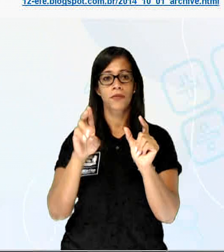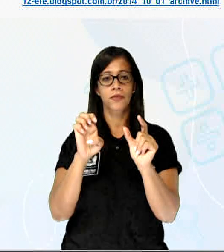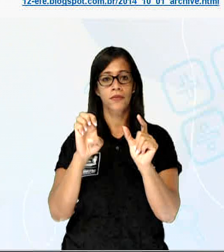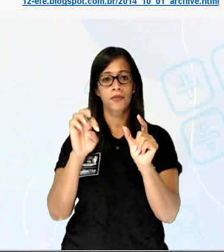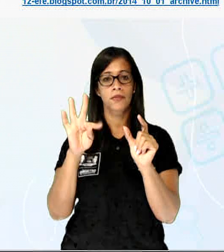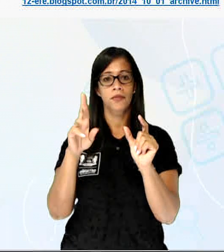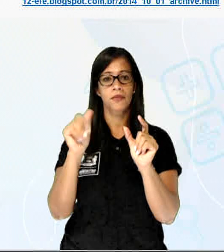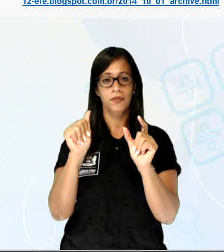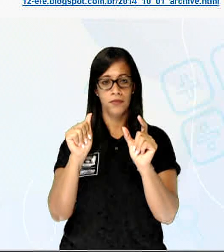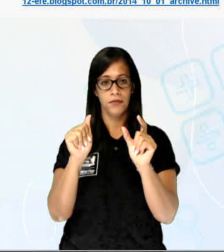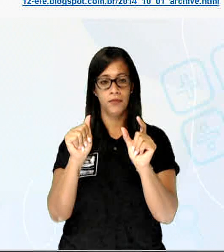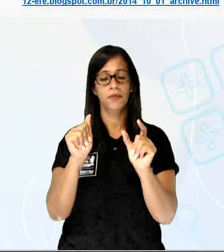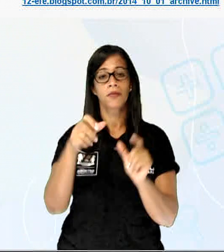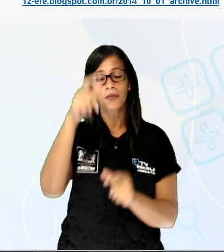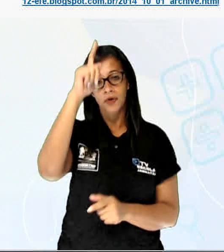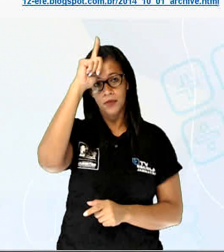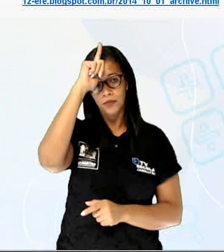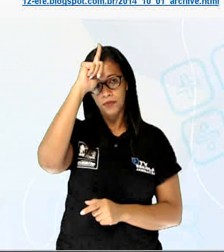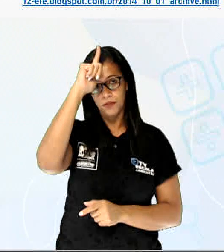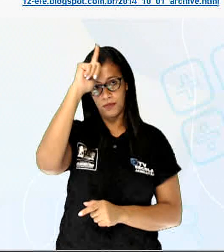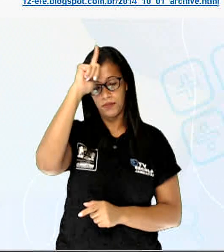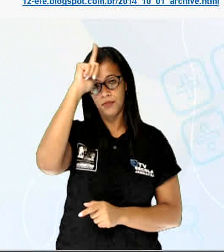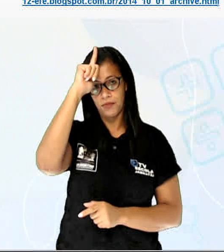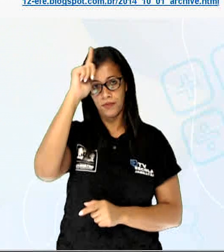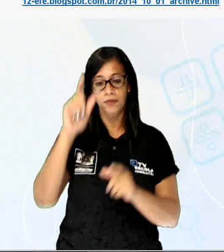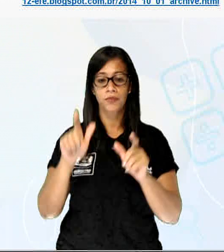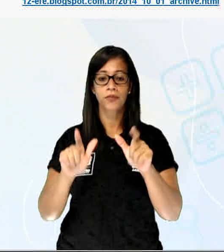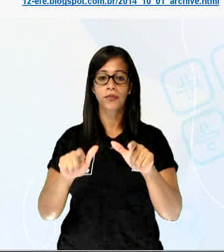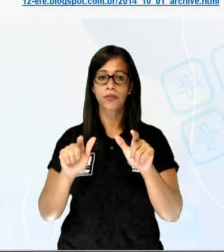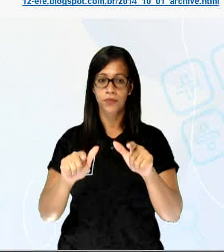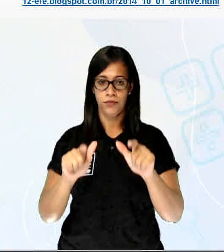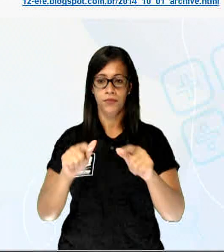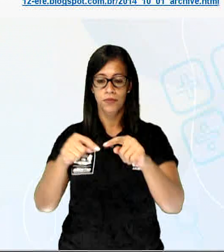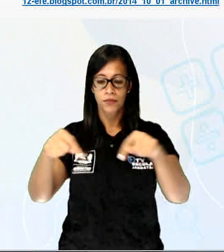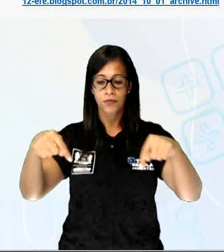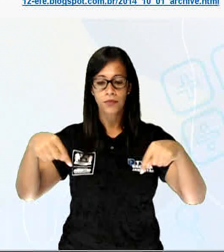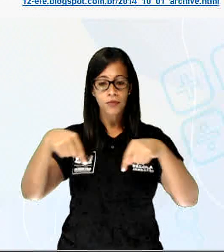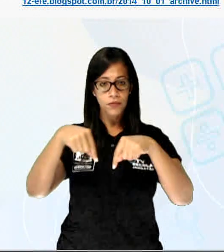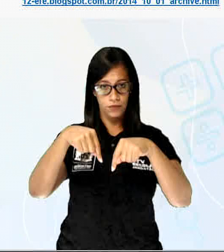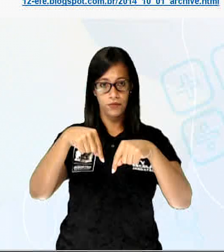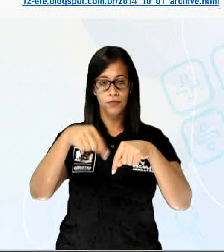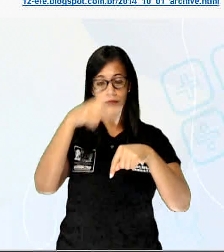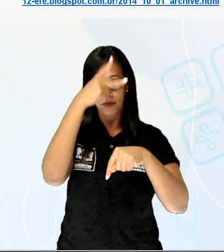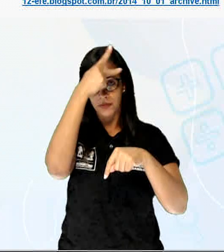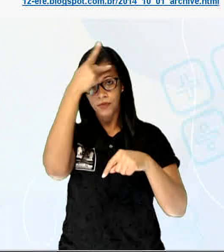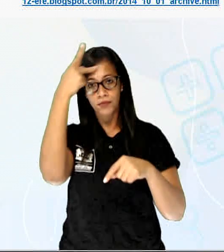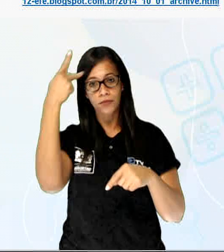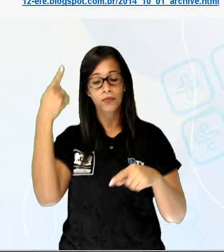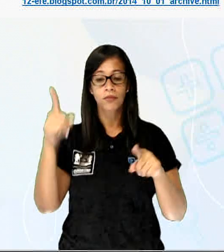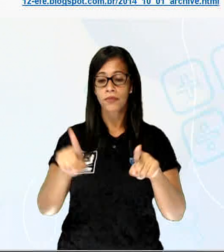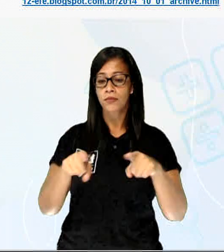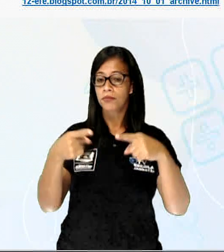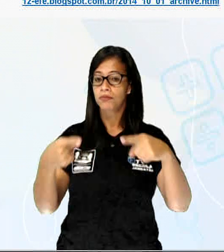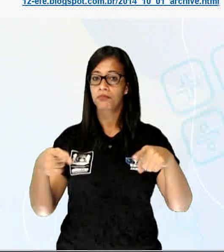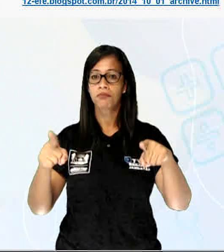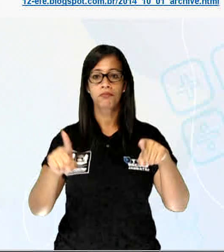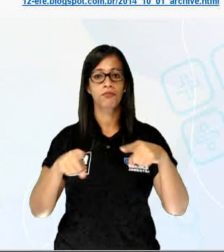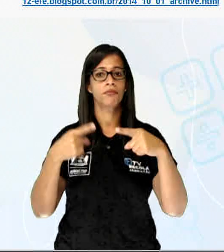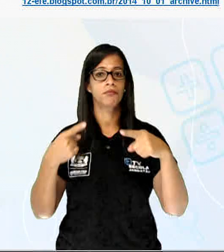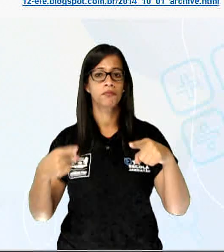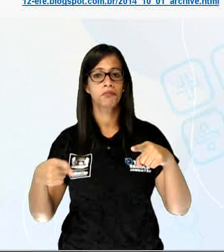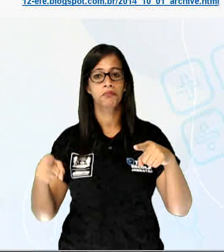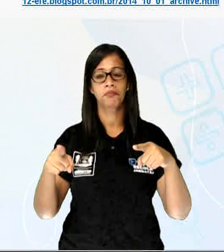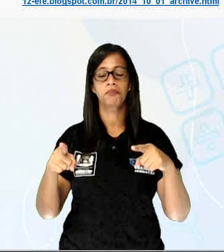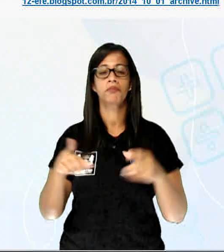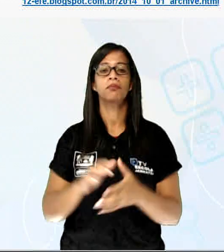orquestra, que é o lugar situado entre o palco e a plateia, onde os bailarinos, o coro, os músicos ficavam durante